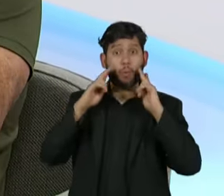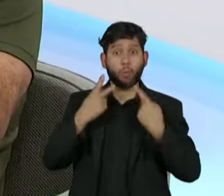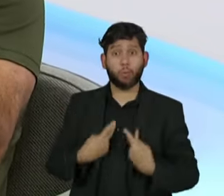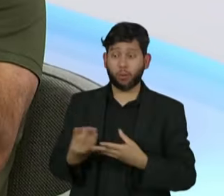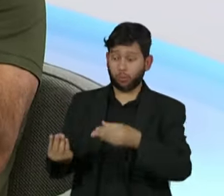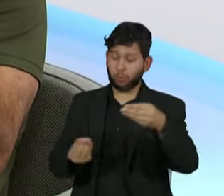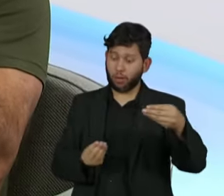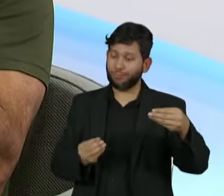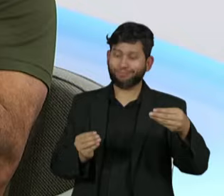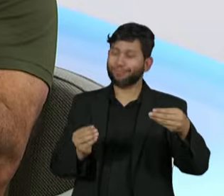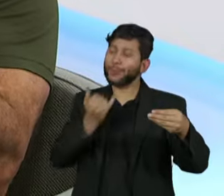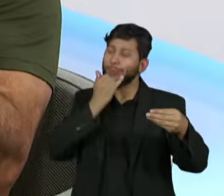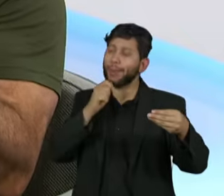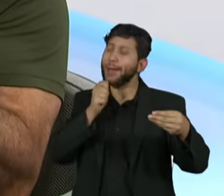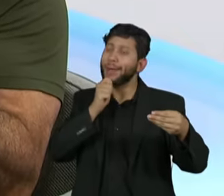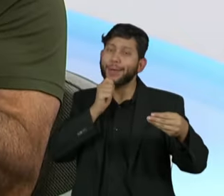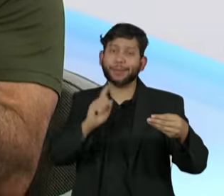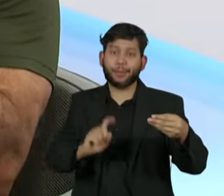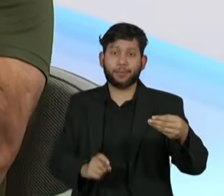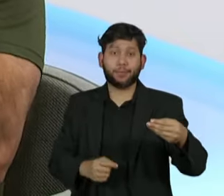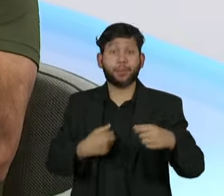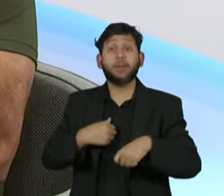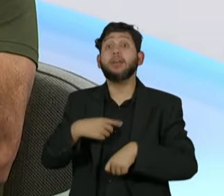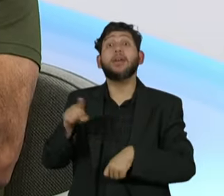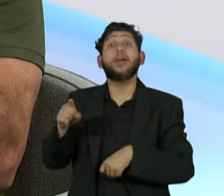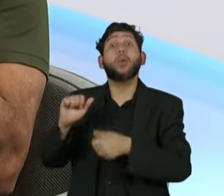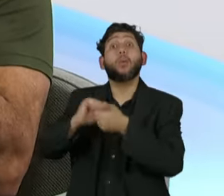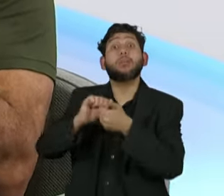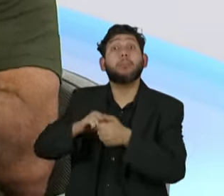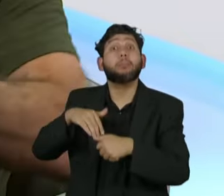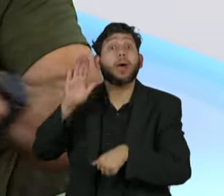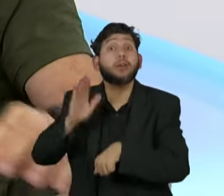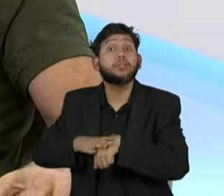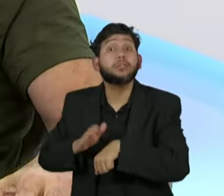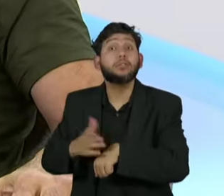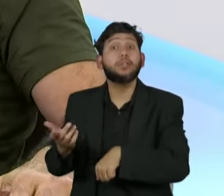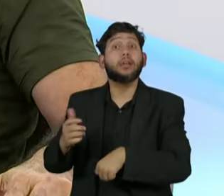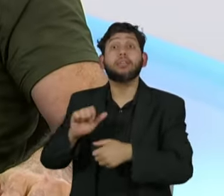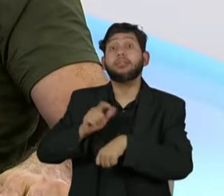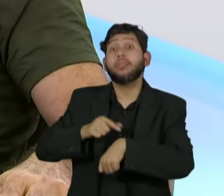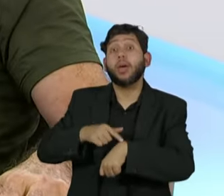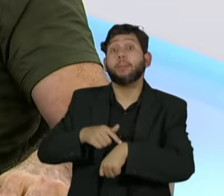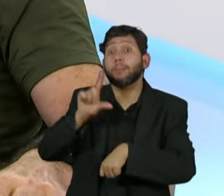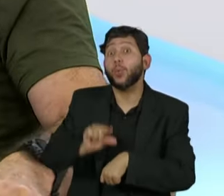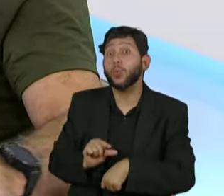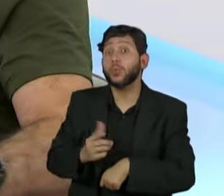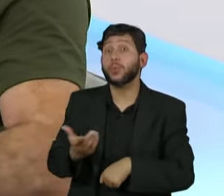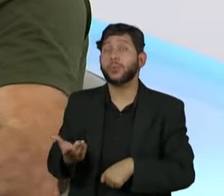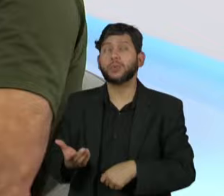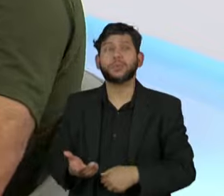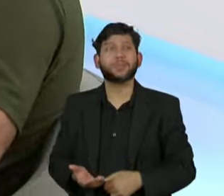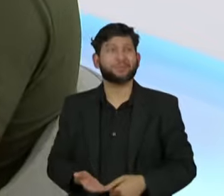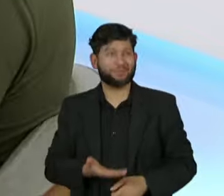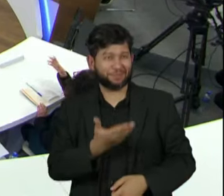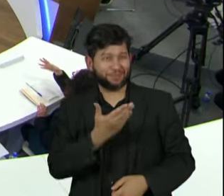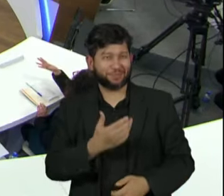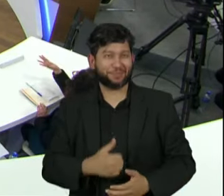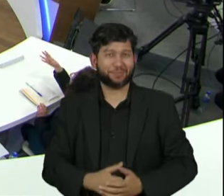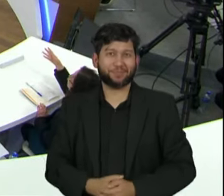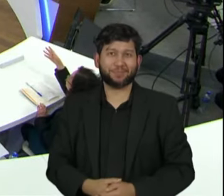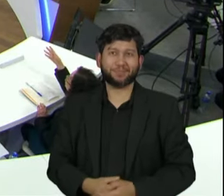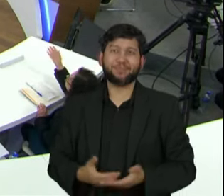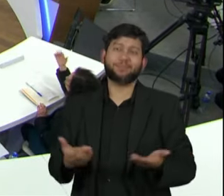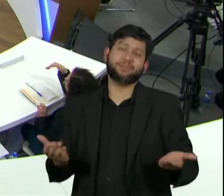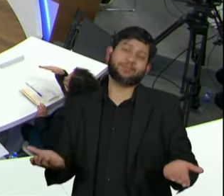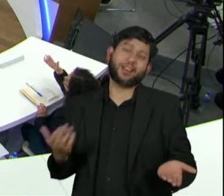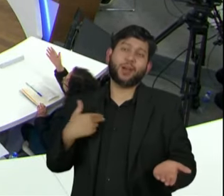por exemplo com mais qualidade e menos tempo de uma maneira mais econômica assim por diante certo tá aberta diga Adriana não